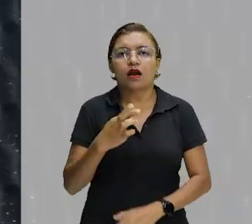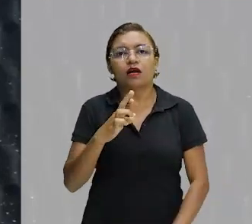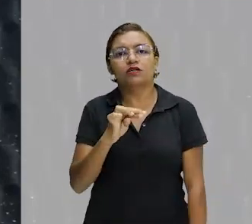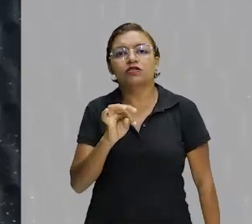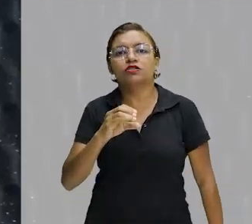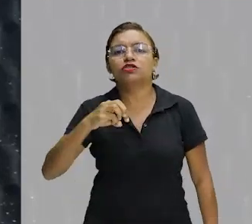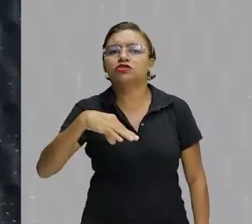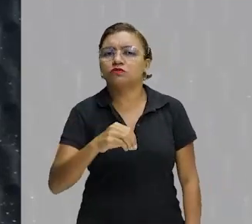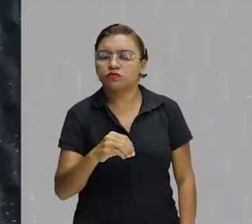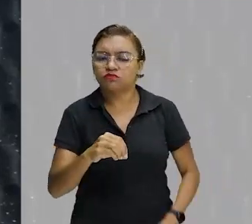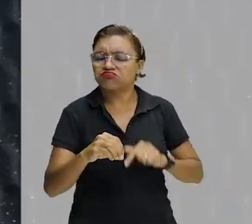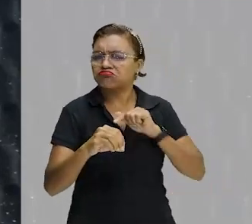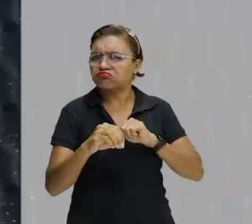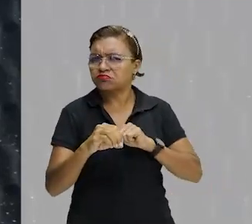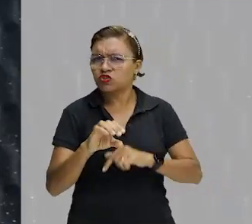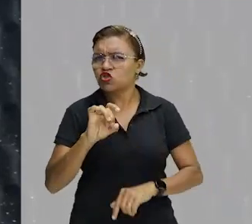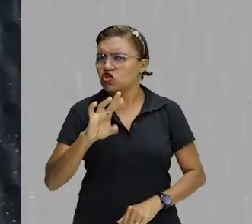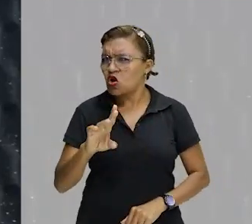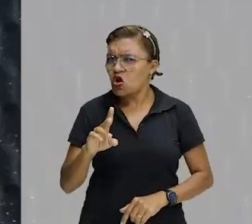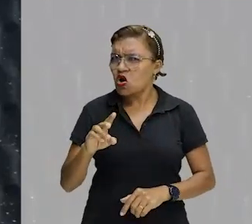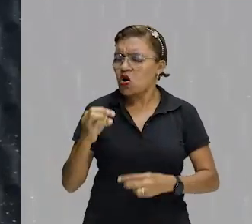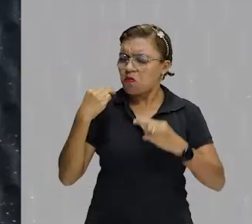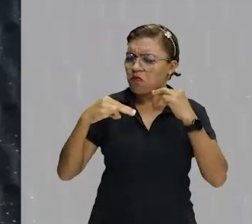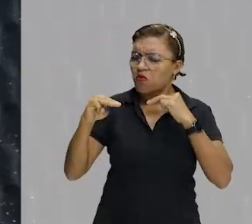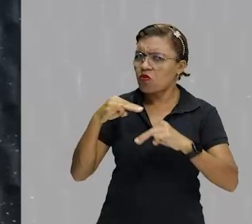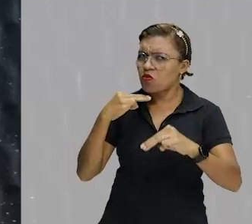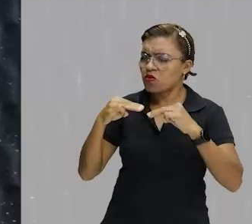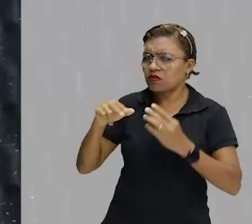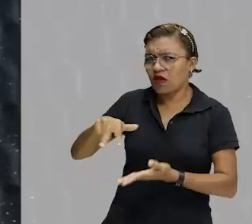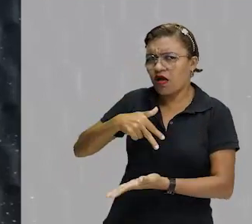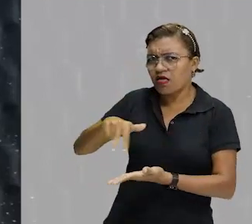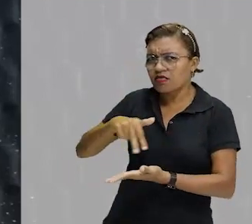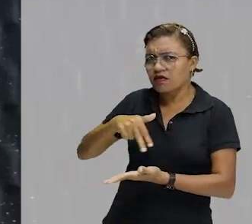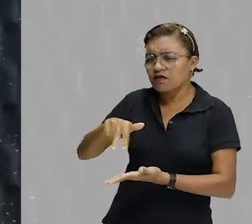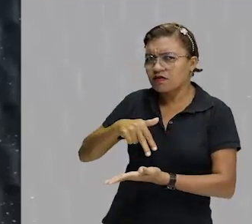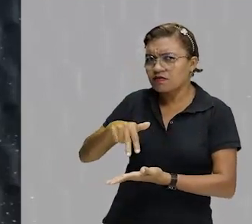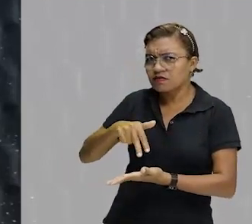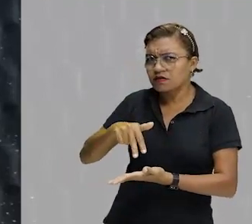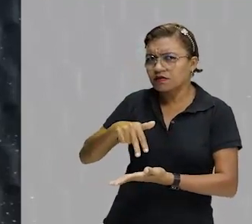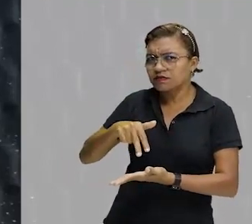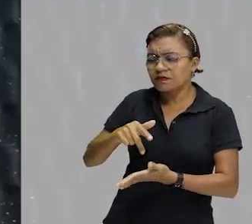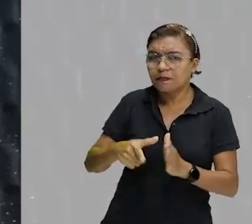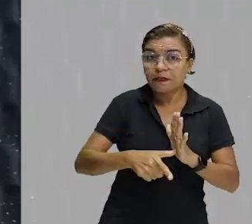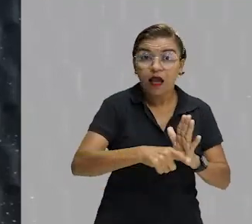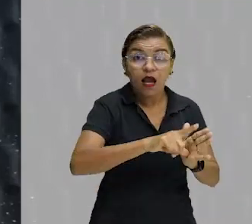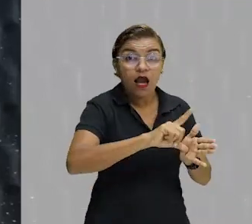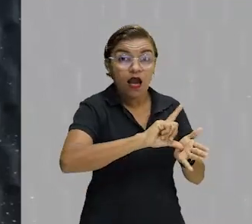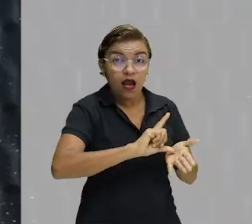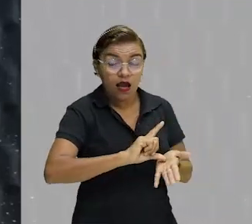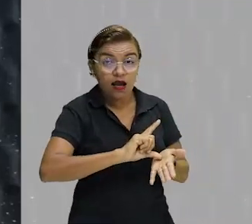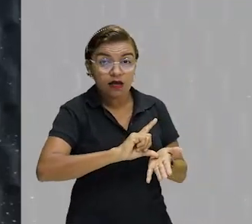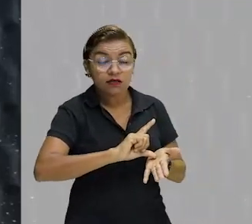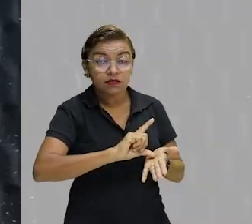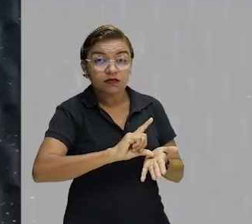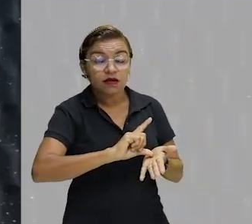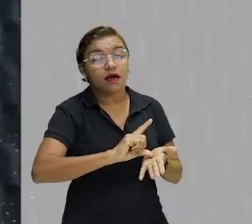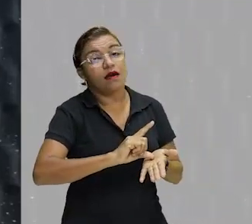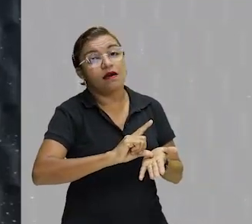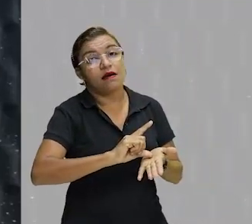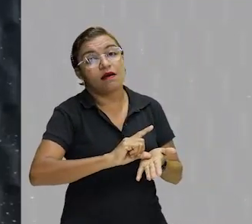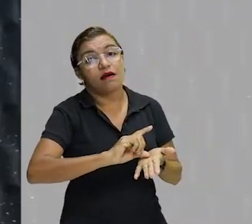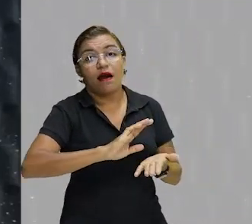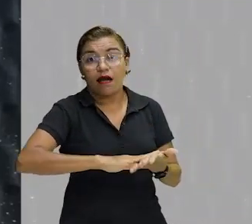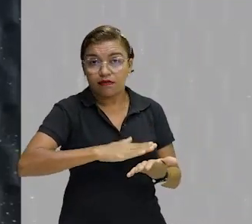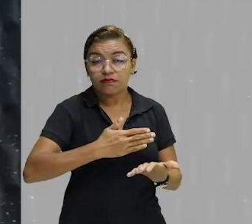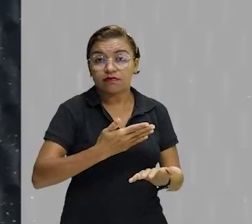ritmo não é música, ritmo não seria dança. Até comentei ainda há pouco com a minha intérprete maravilhosa, que está me